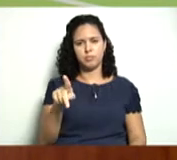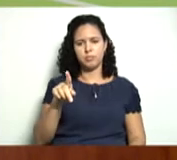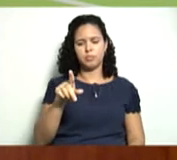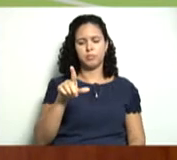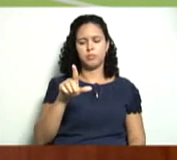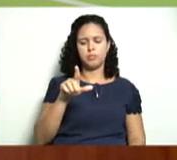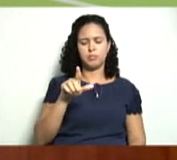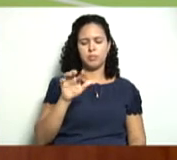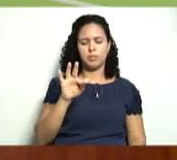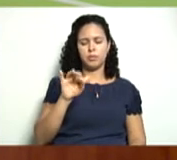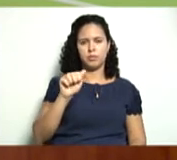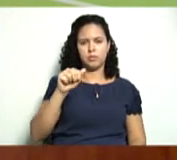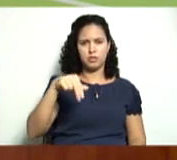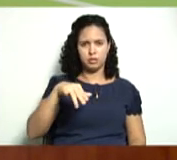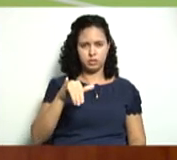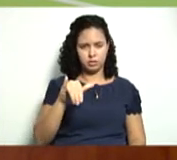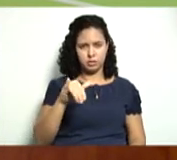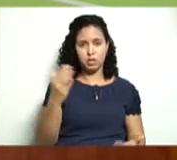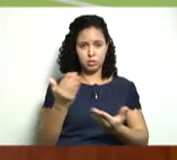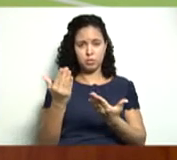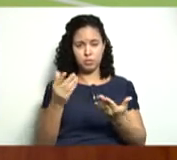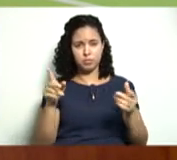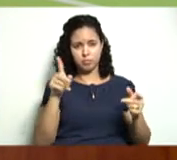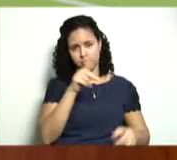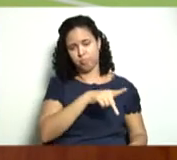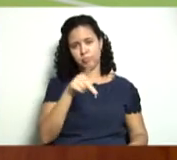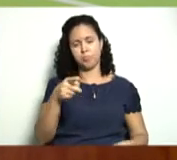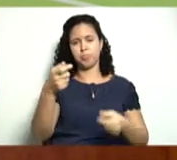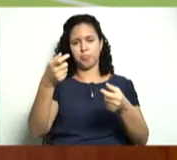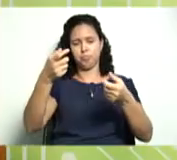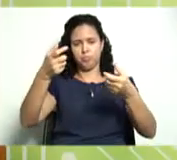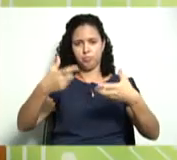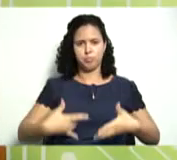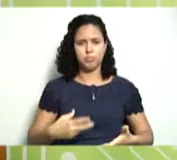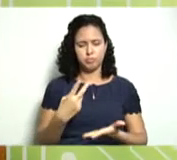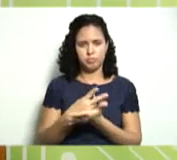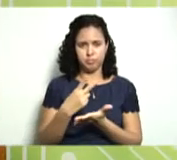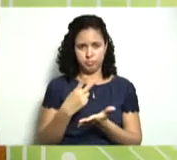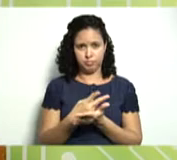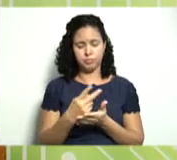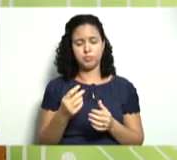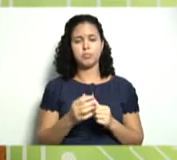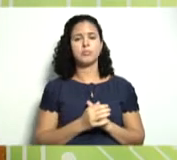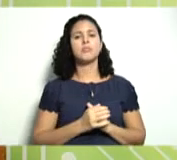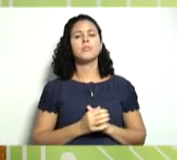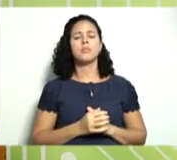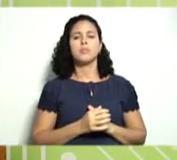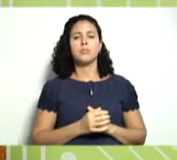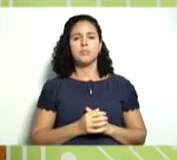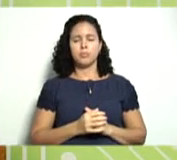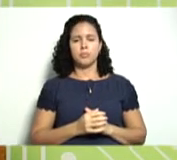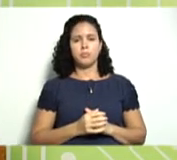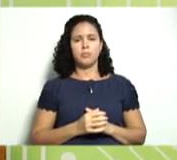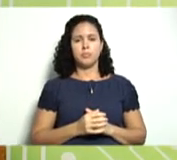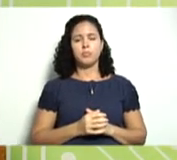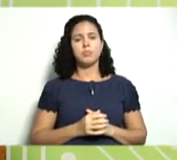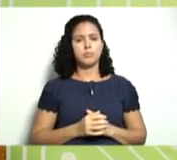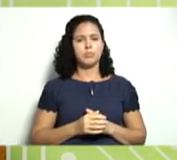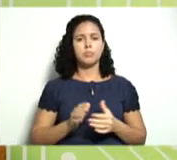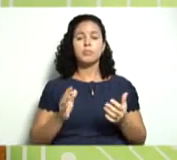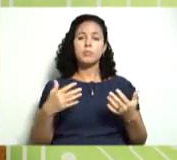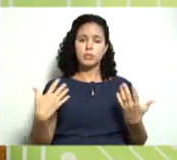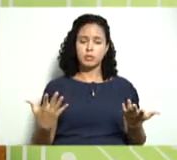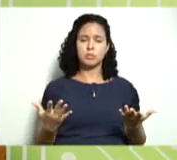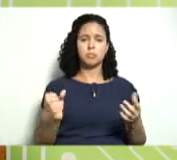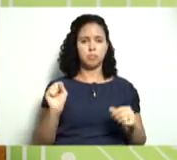de vocês agora volta ao processo aloísio continuar em nosso tempo muito boa colocação só então tá respondida e